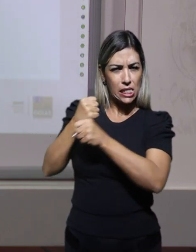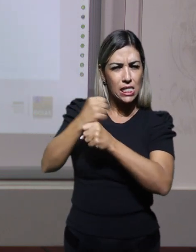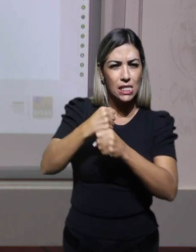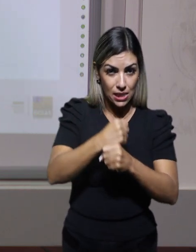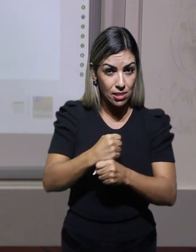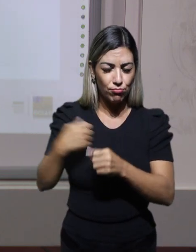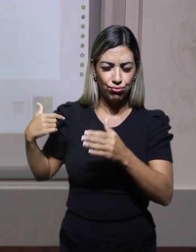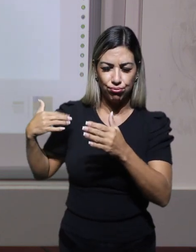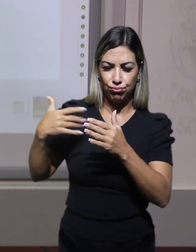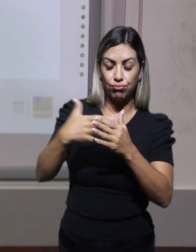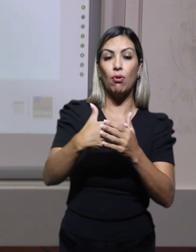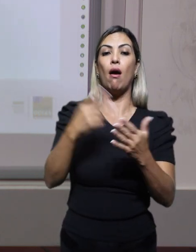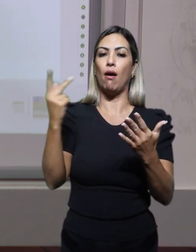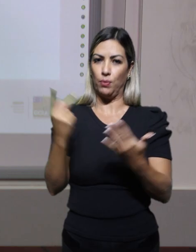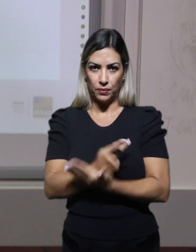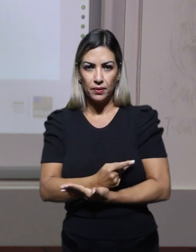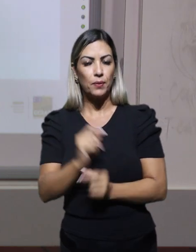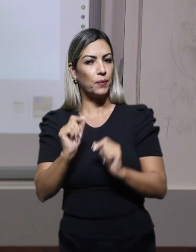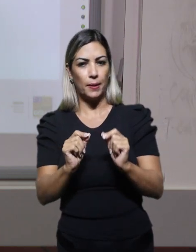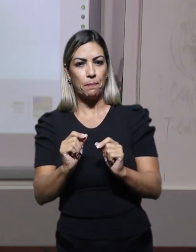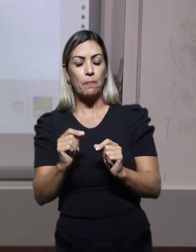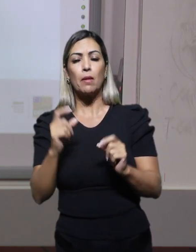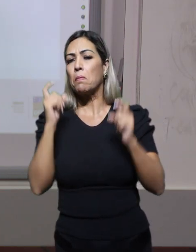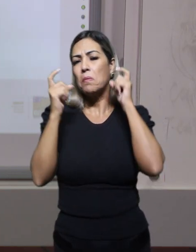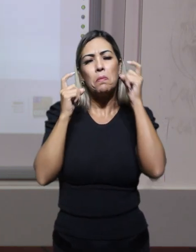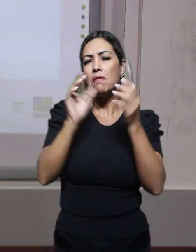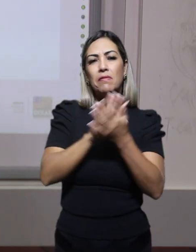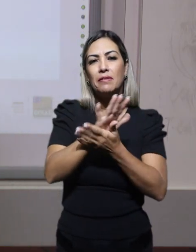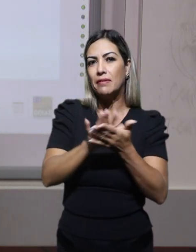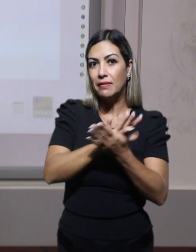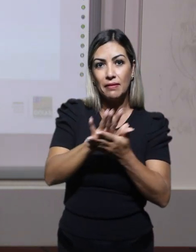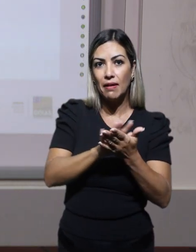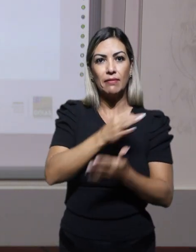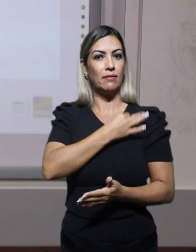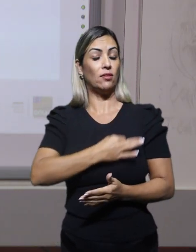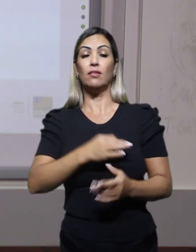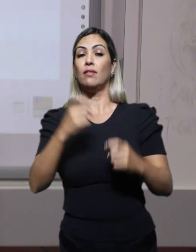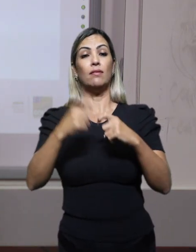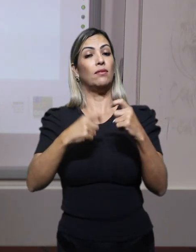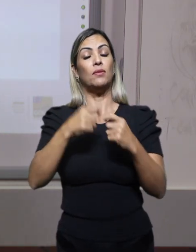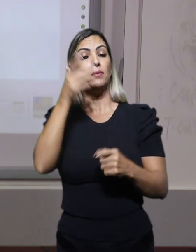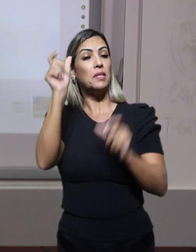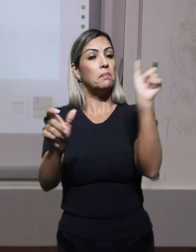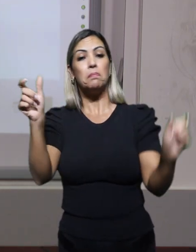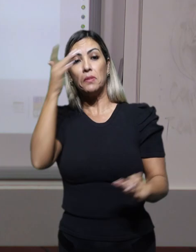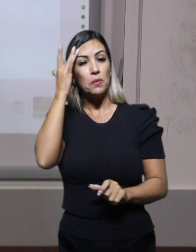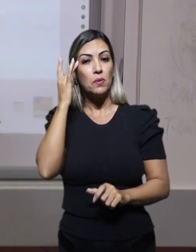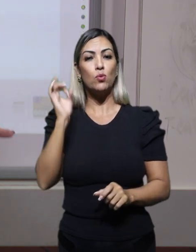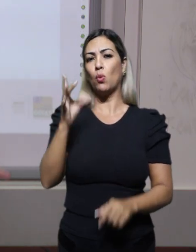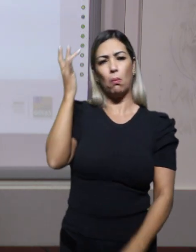anos em vigor, ele não se preocupava com a dignidade sexual das pessoas, ele se preocupava com a